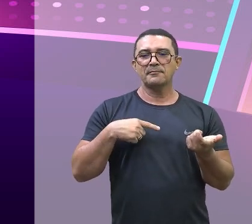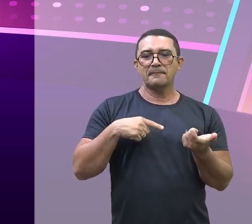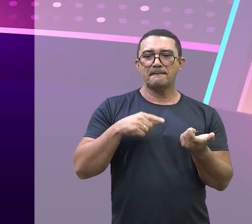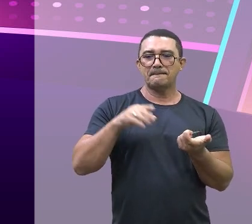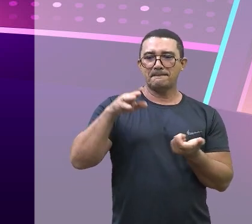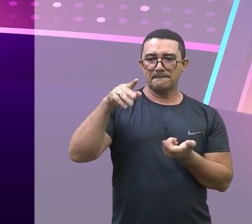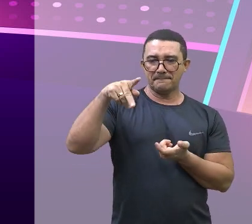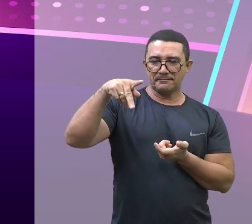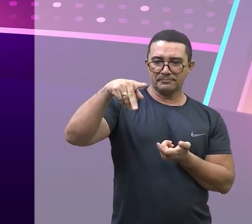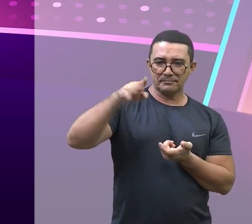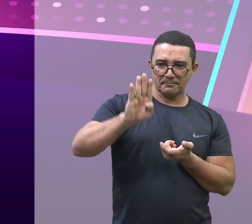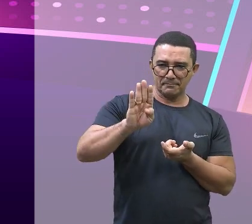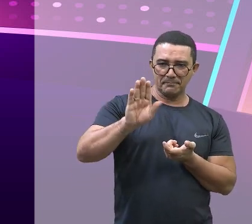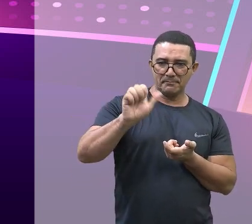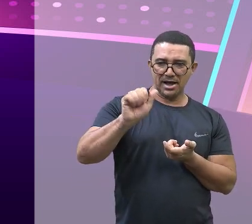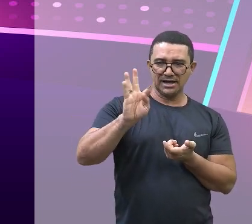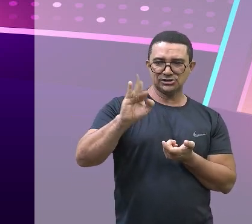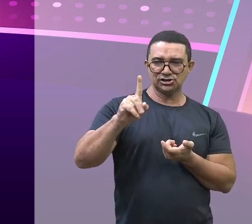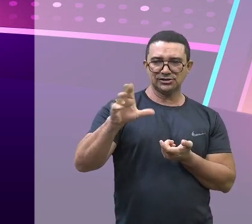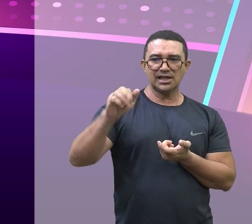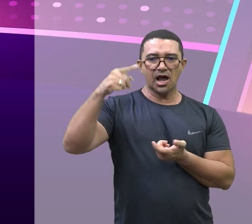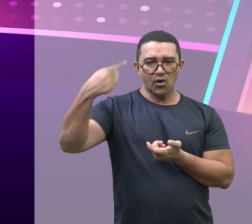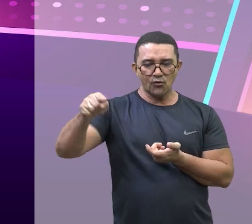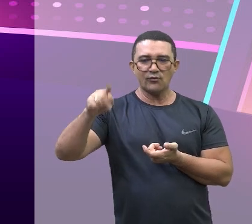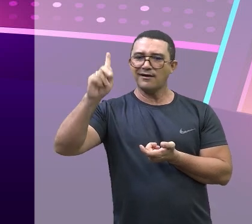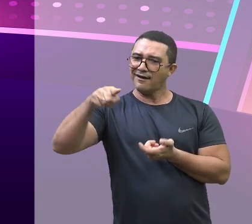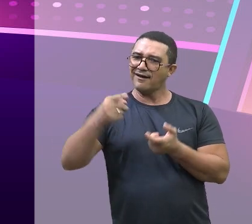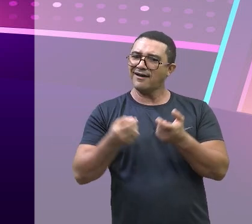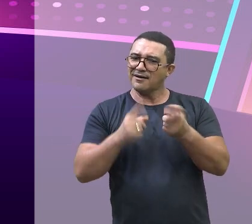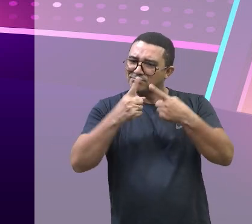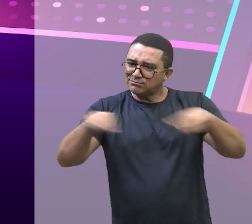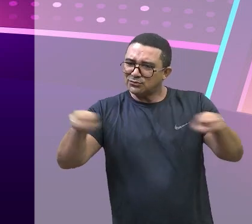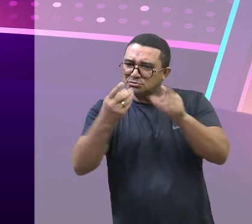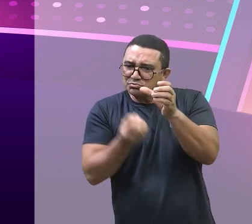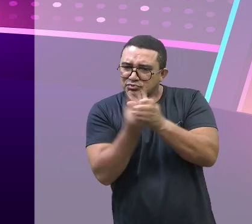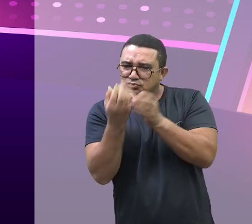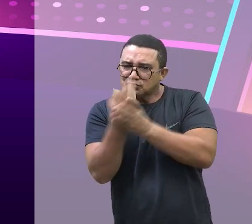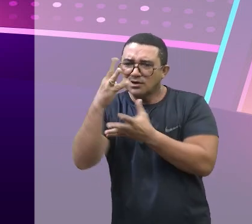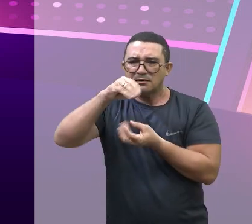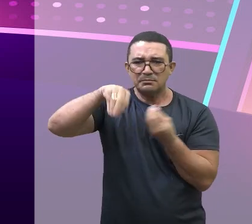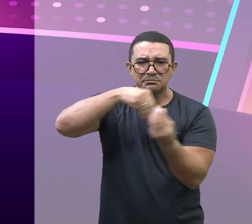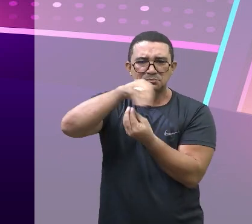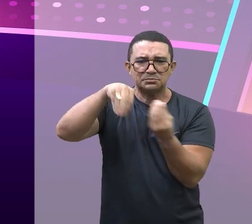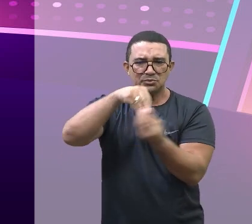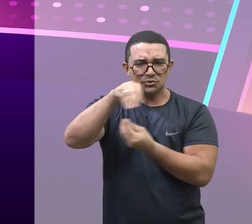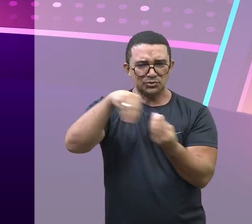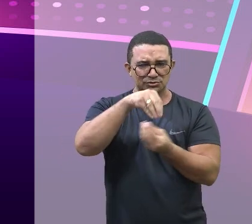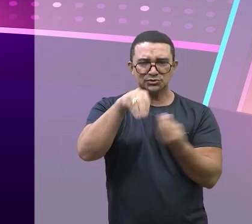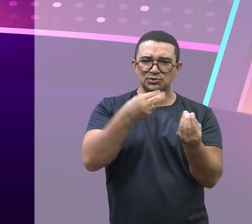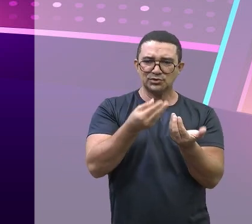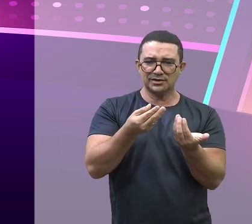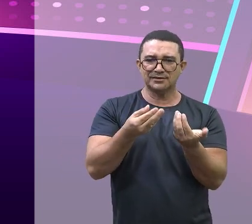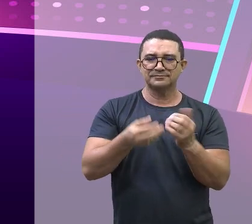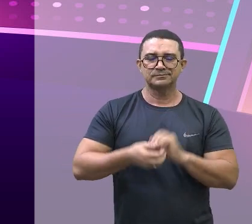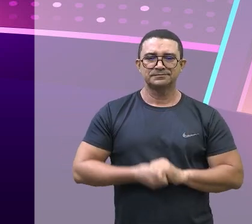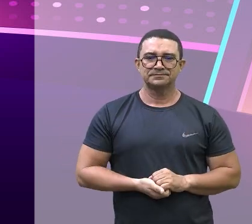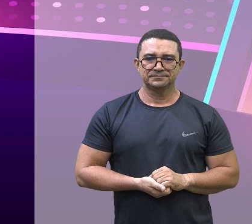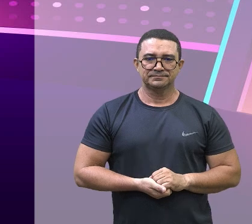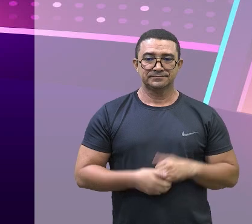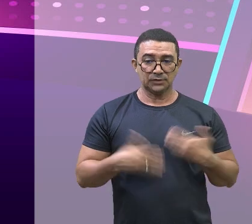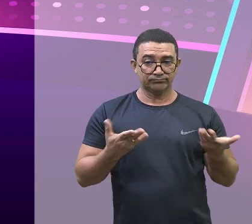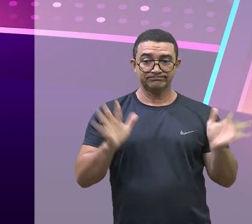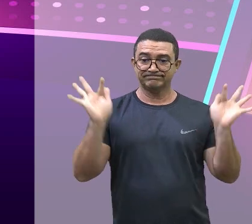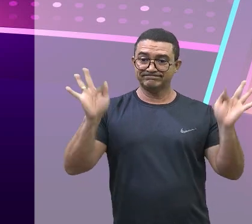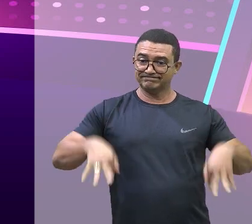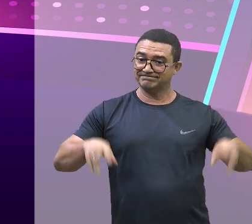tudo isso, né? Tudo isso são frutos dessa mesclagem, ok? Bom, vamos concluir esse